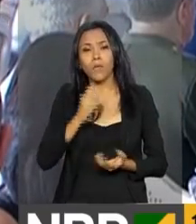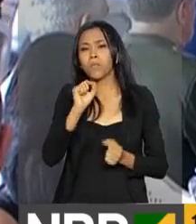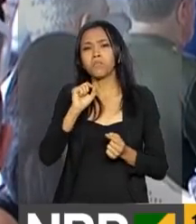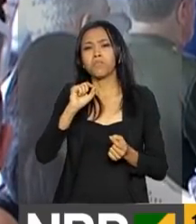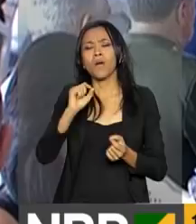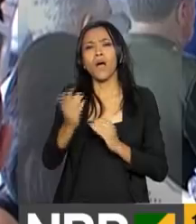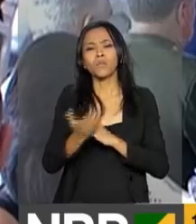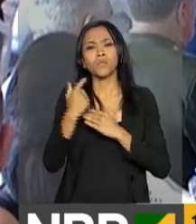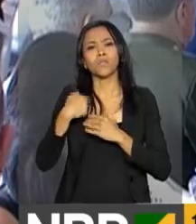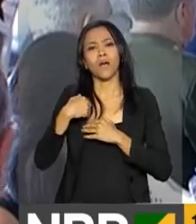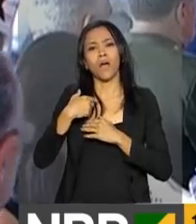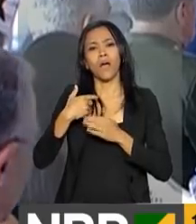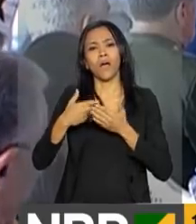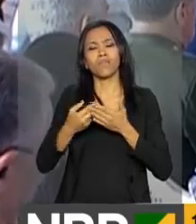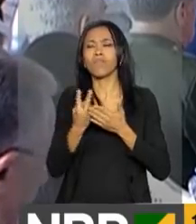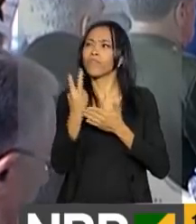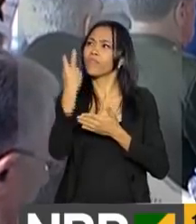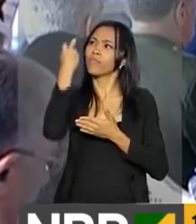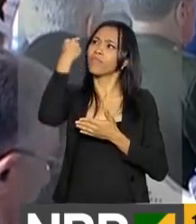né?